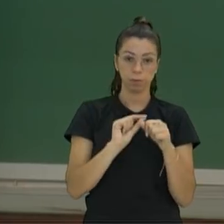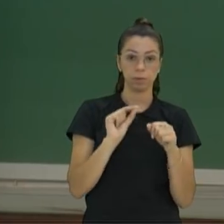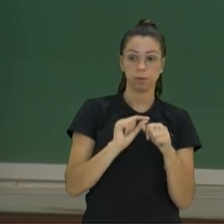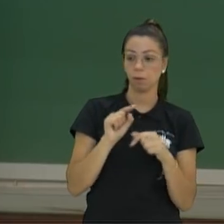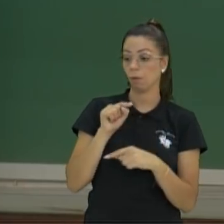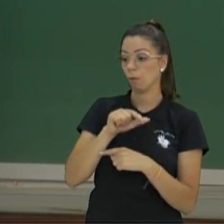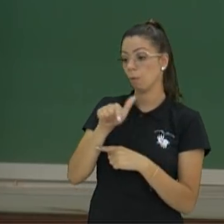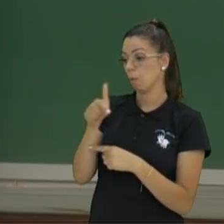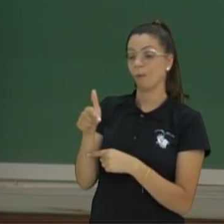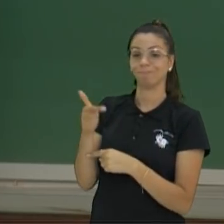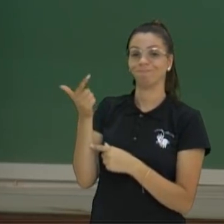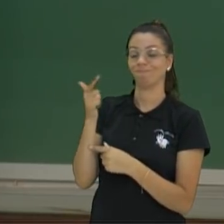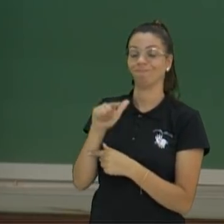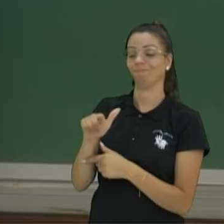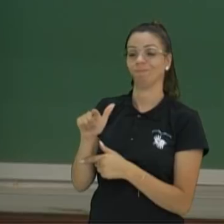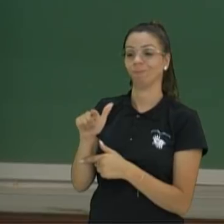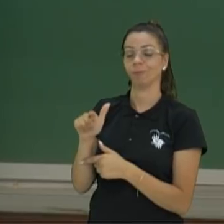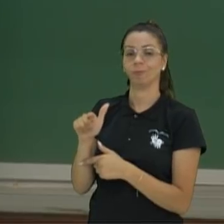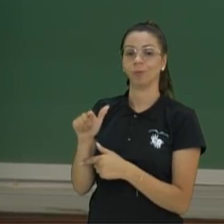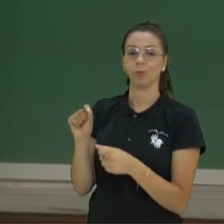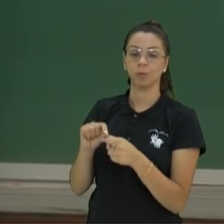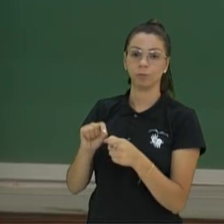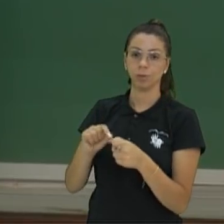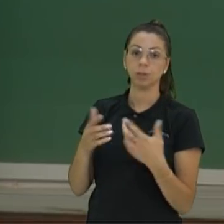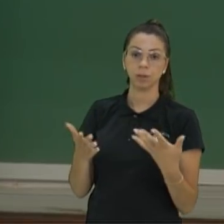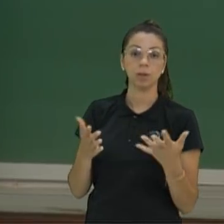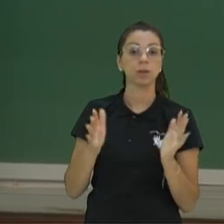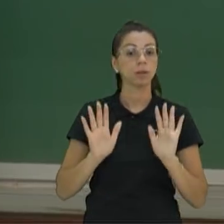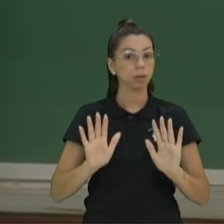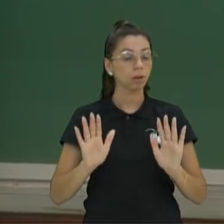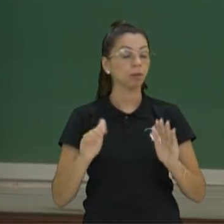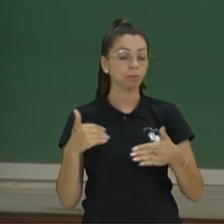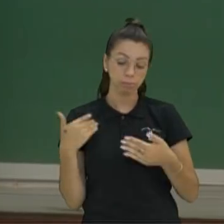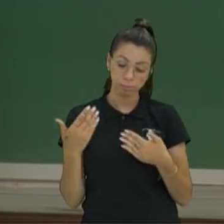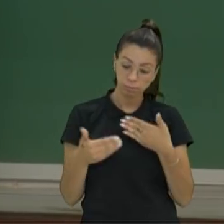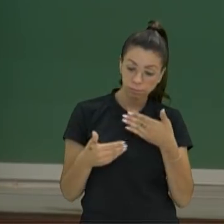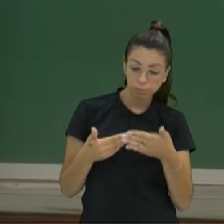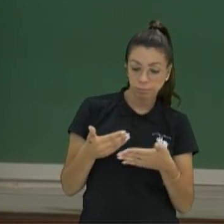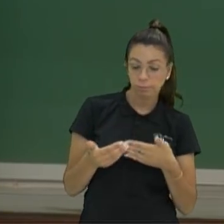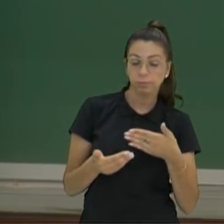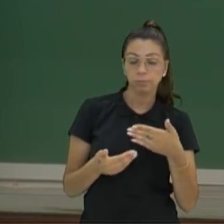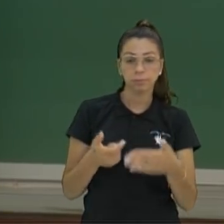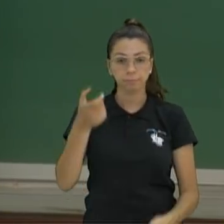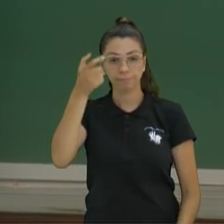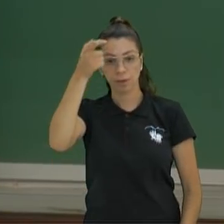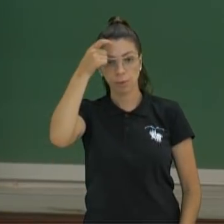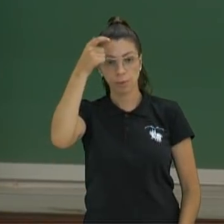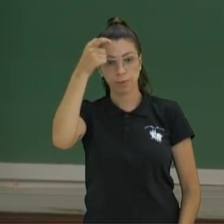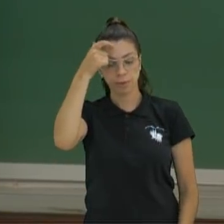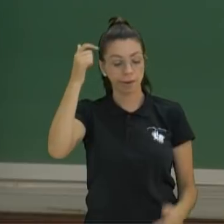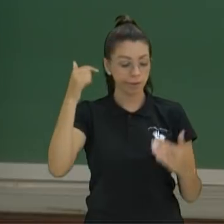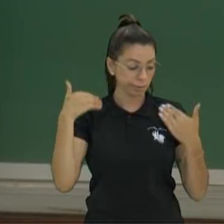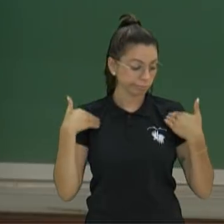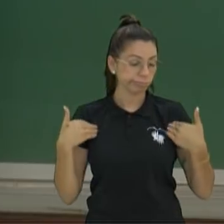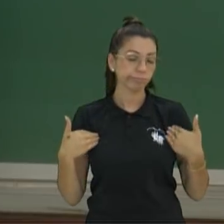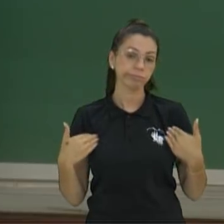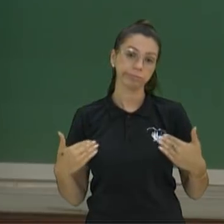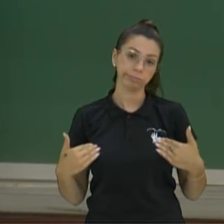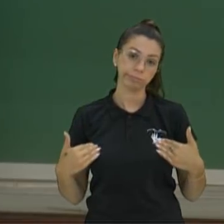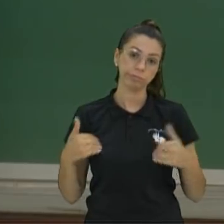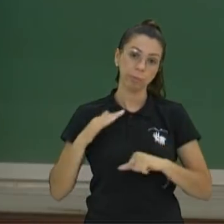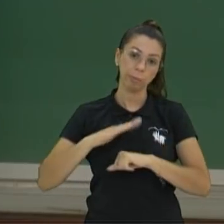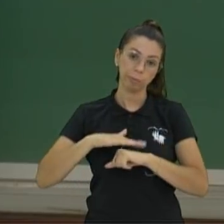e aquilo que eu não consigo fazer, tá? Então eu acabo desenvolvendo esse melhor conhecimento a respeito do